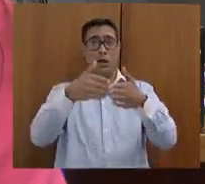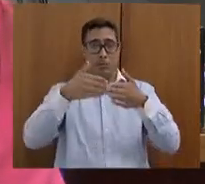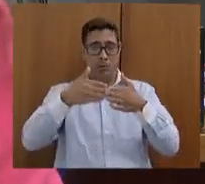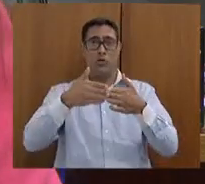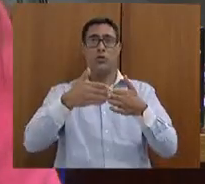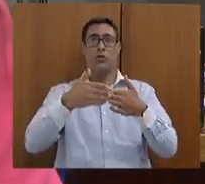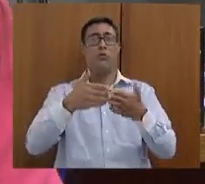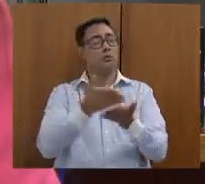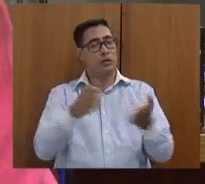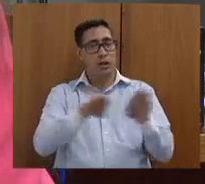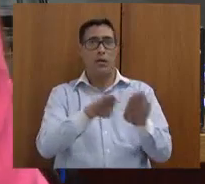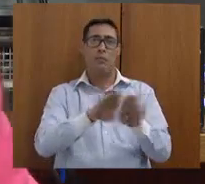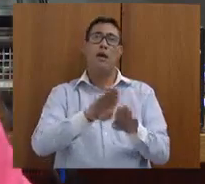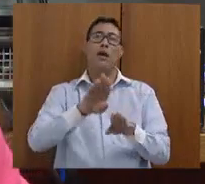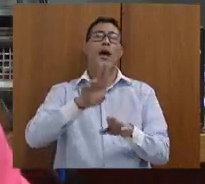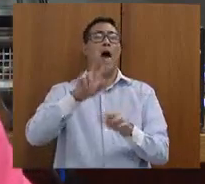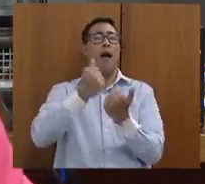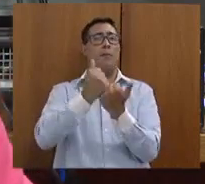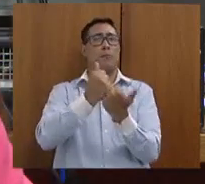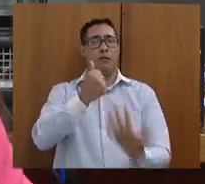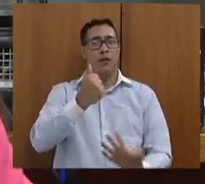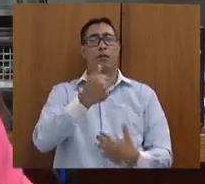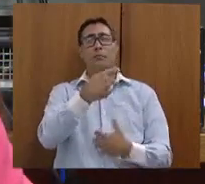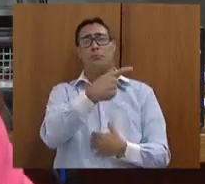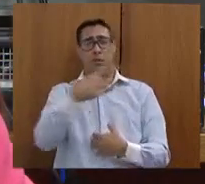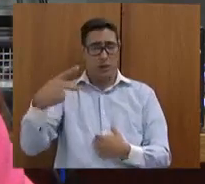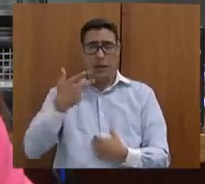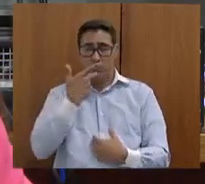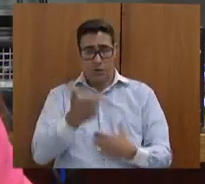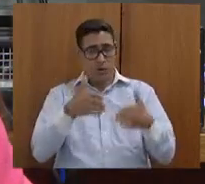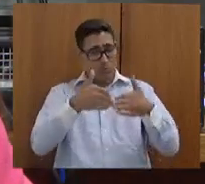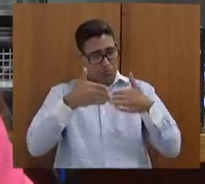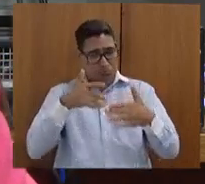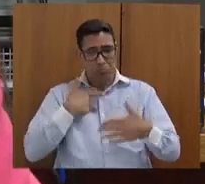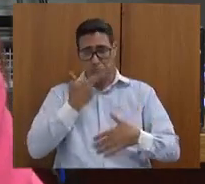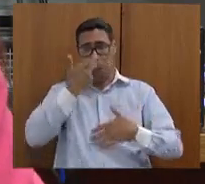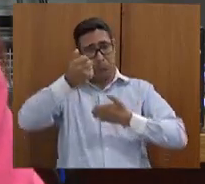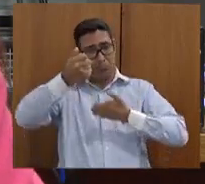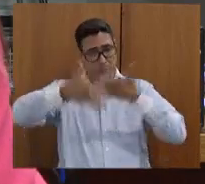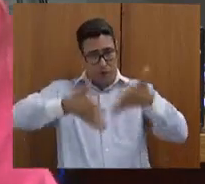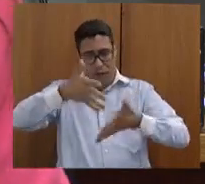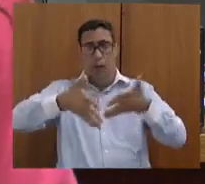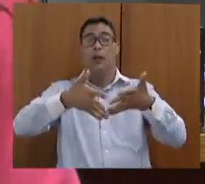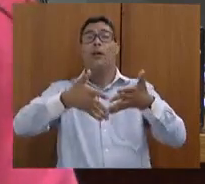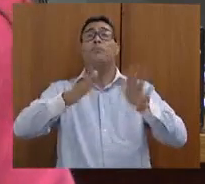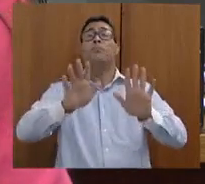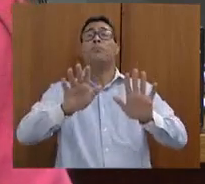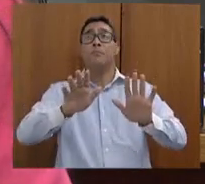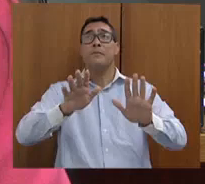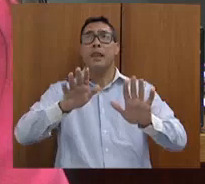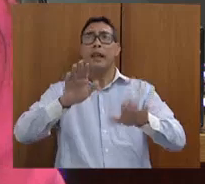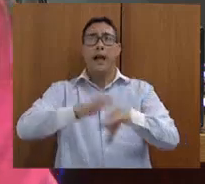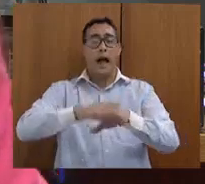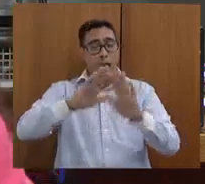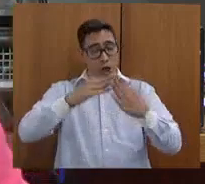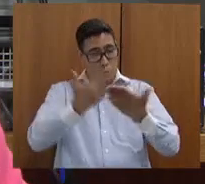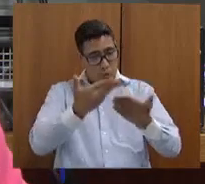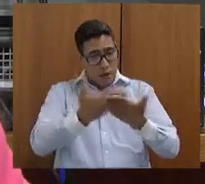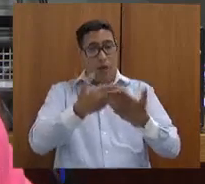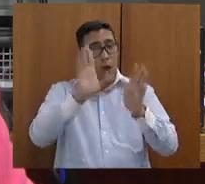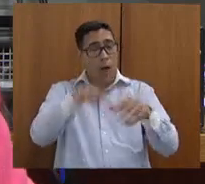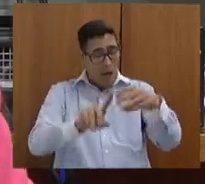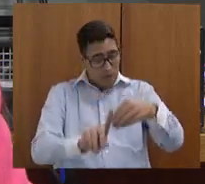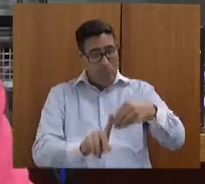pela vice-presidente por mim secretário educação é ponto de principal interesse de principal